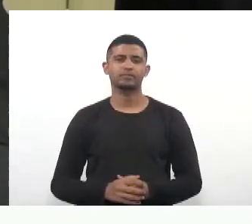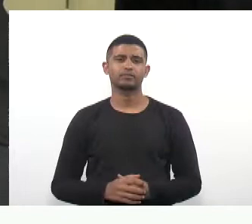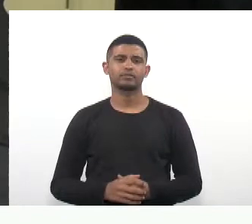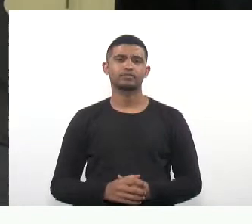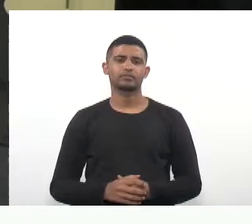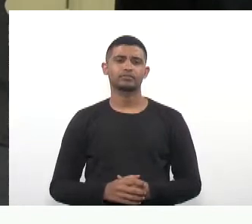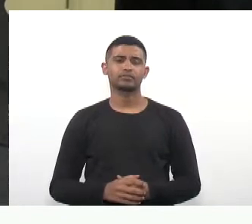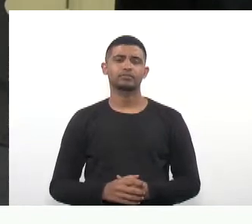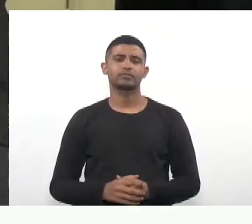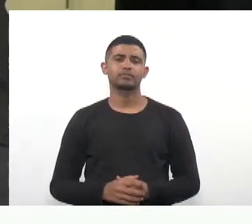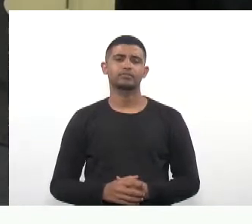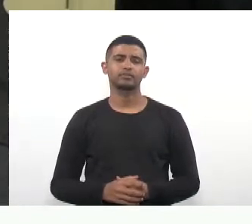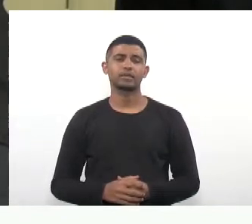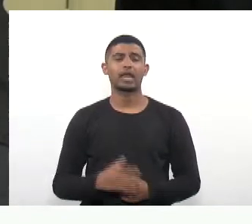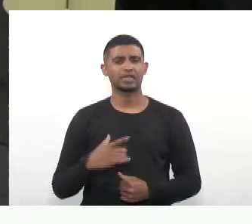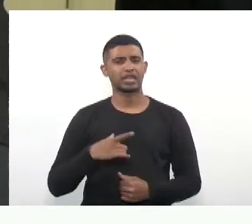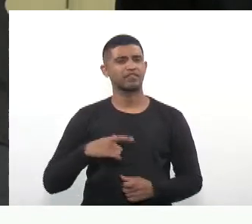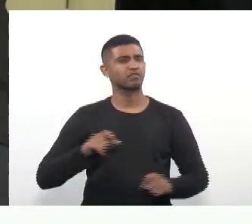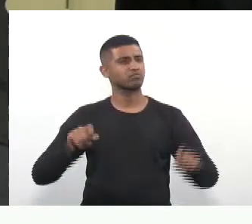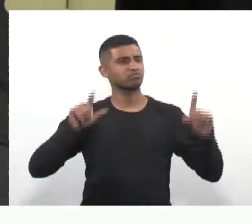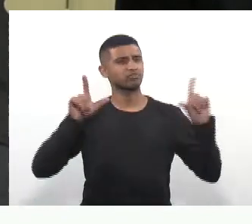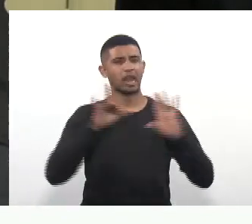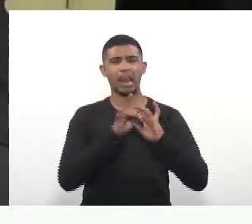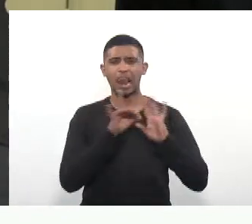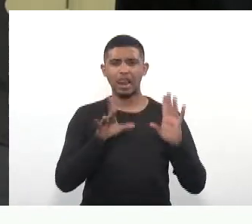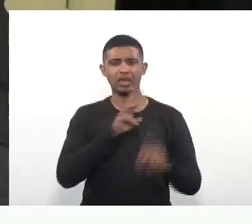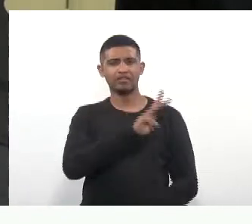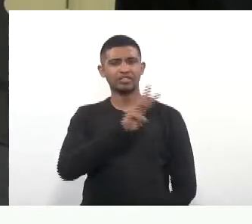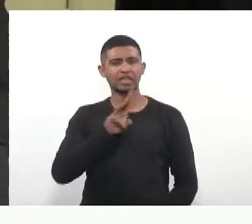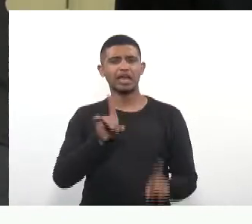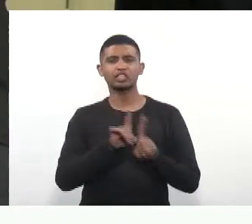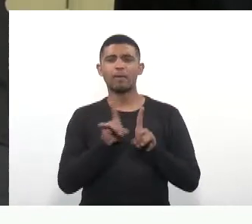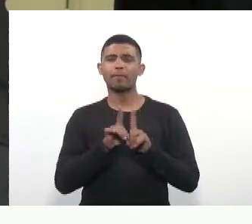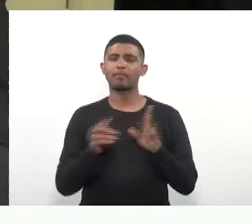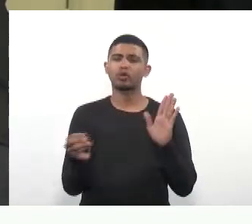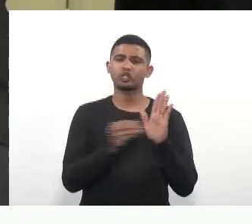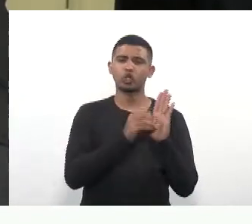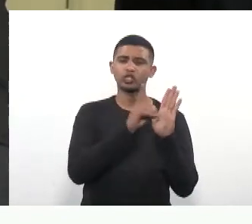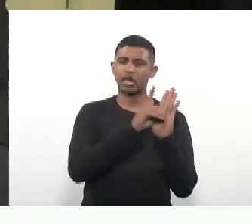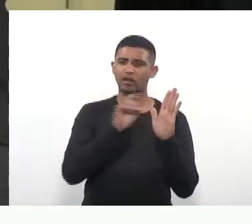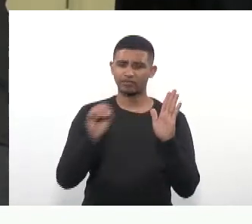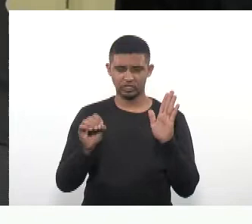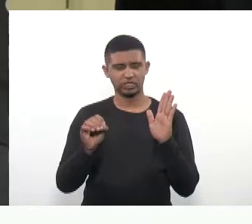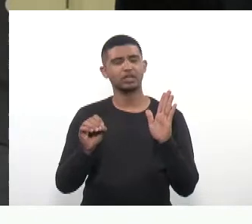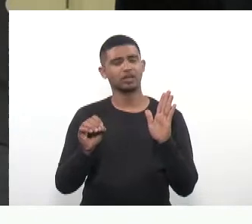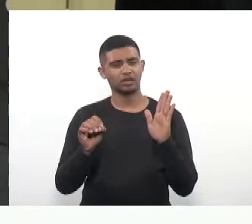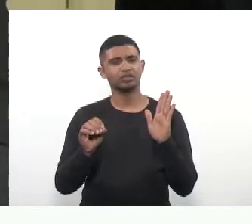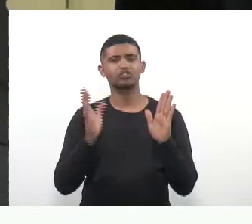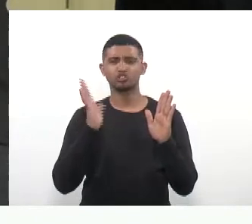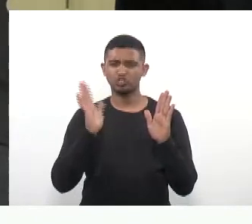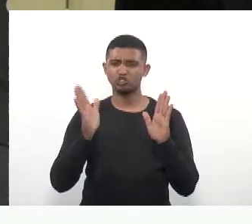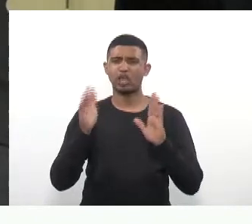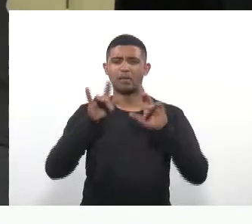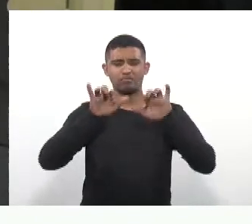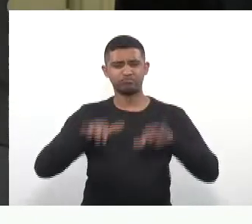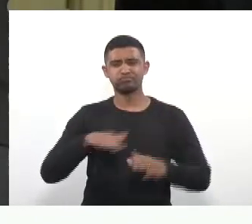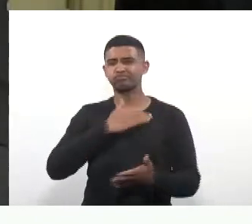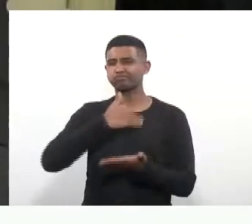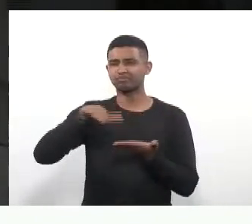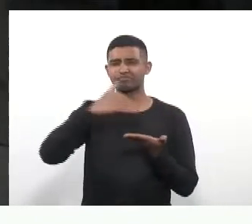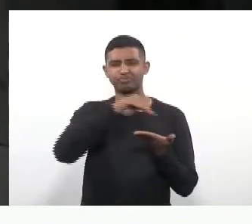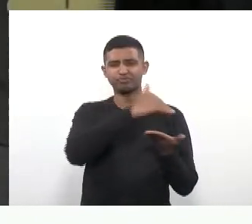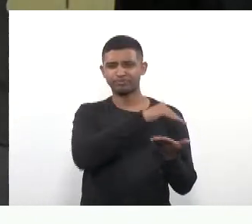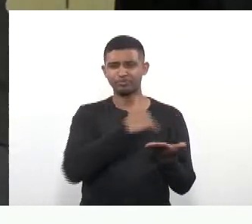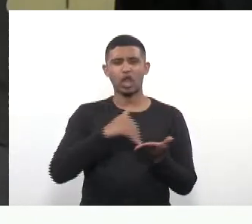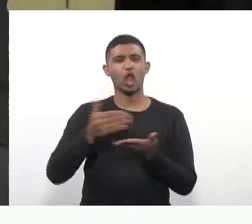foi disponibilizada no nosso site, foi avisada em diário oficial, foram encaminhados convites de